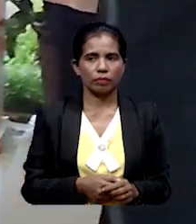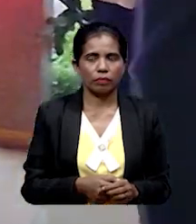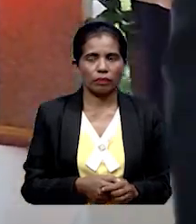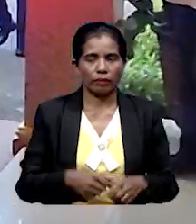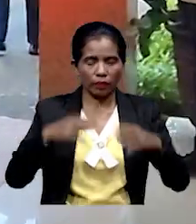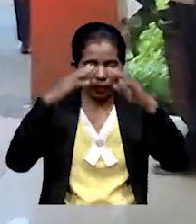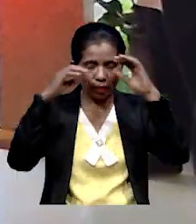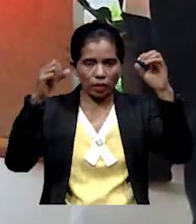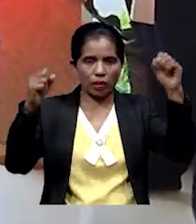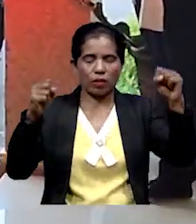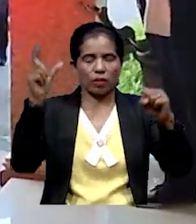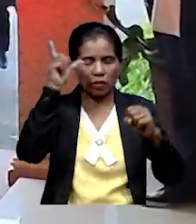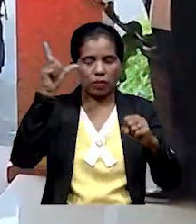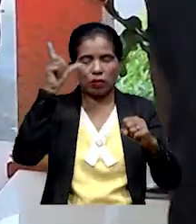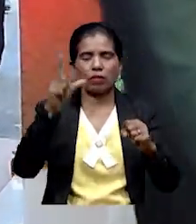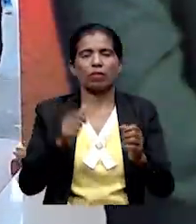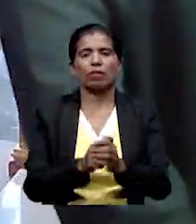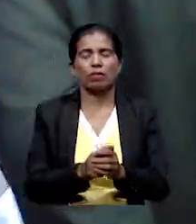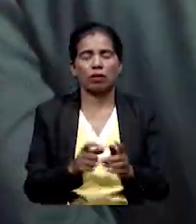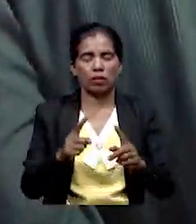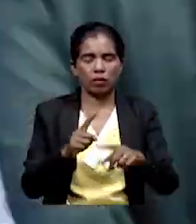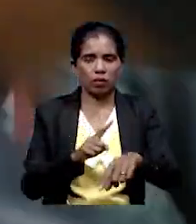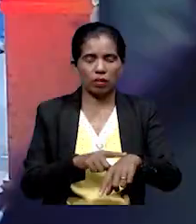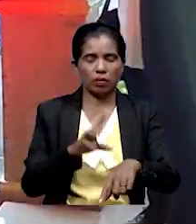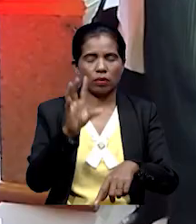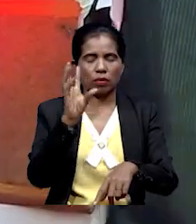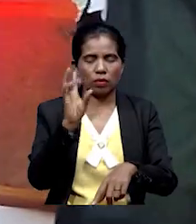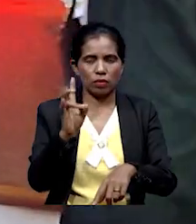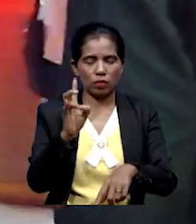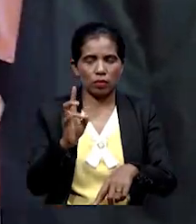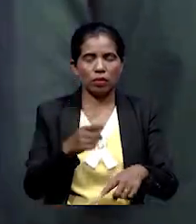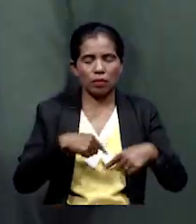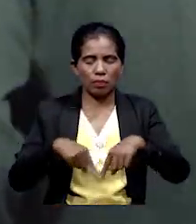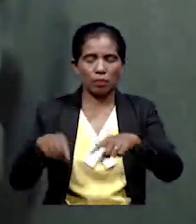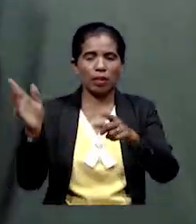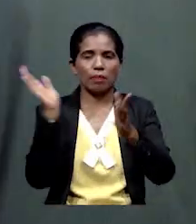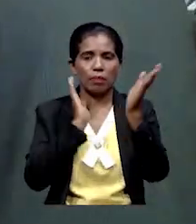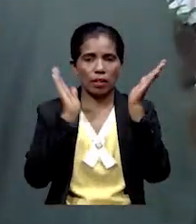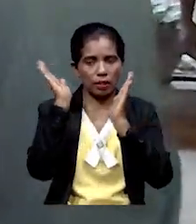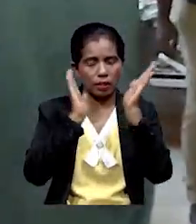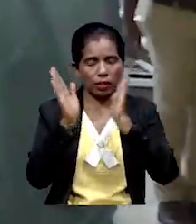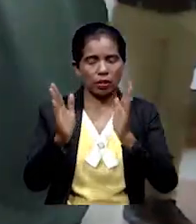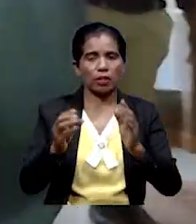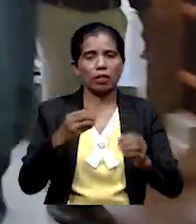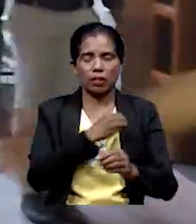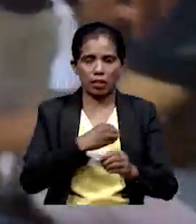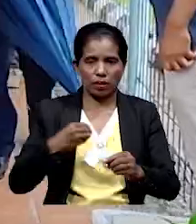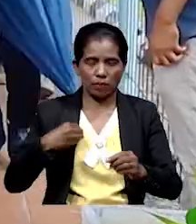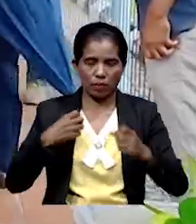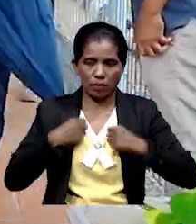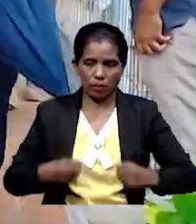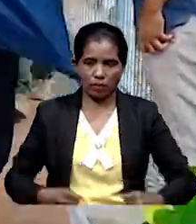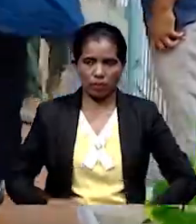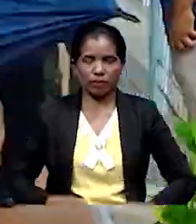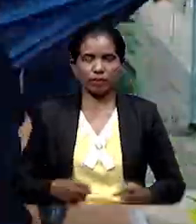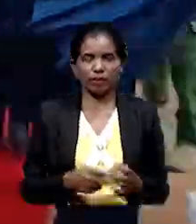Presidente da República Francisco Guterres Lolo, o intuito de dar a viagem para a Malásia, onde há o tratamento de saúde.